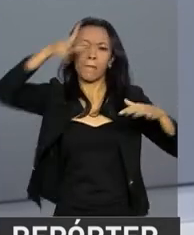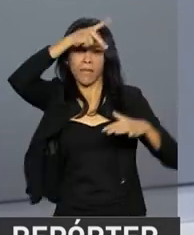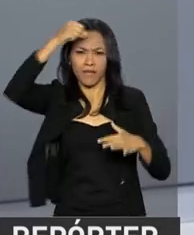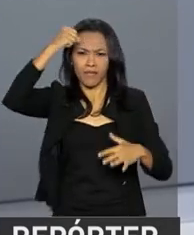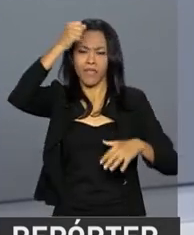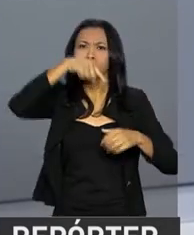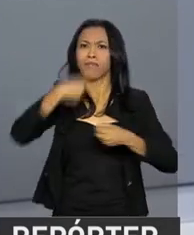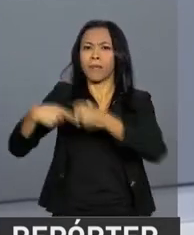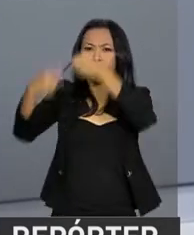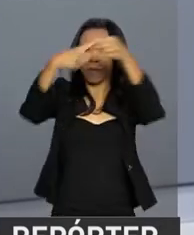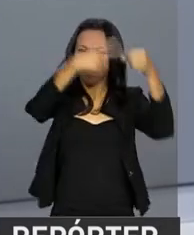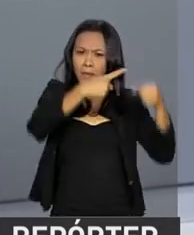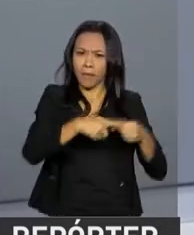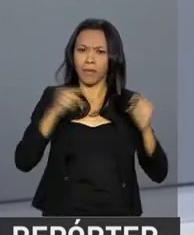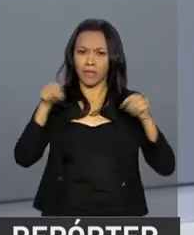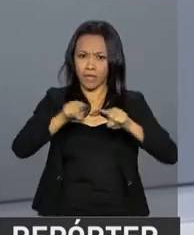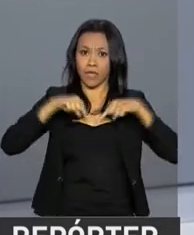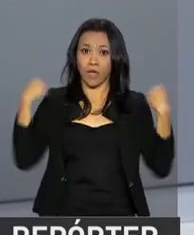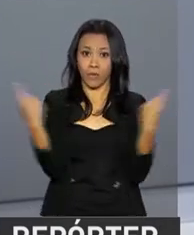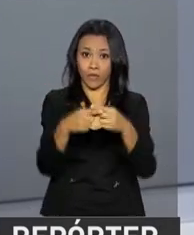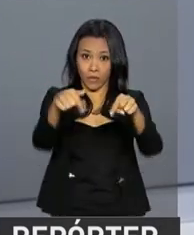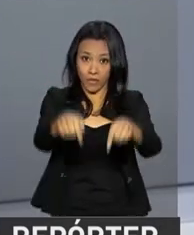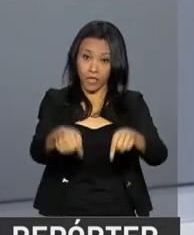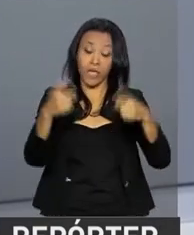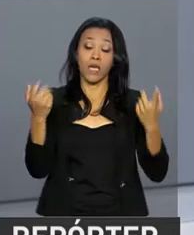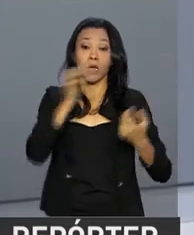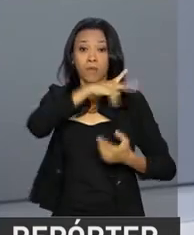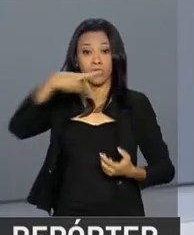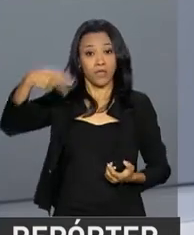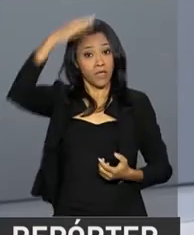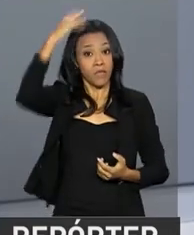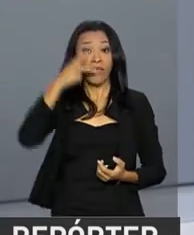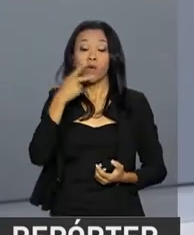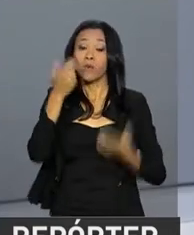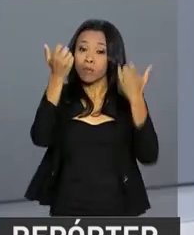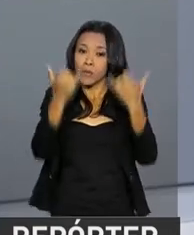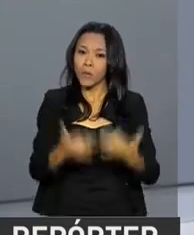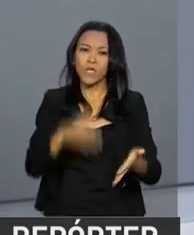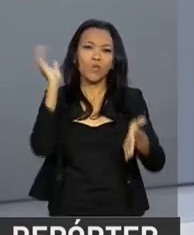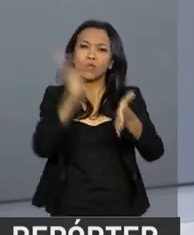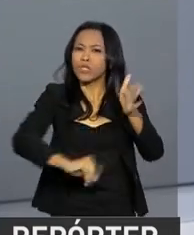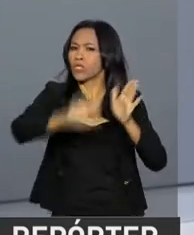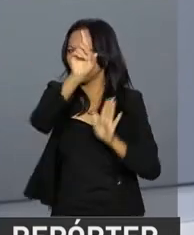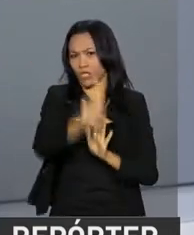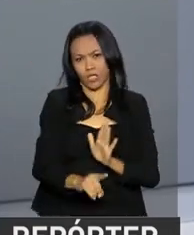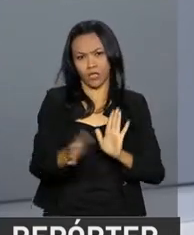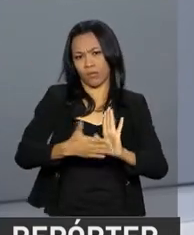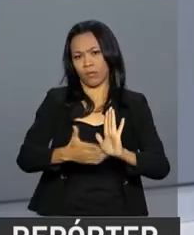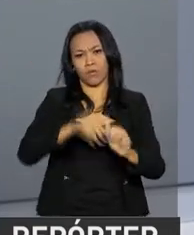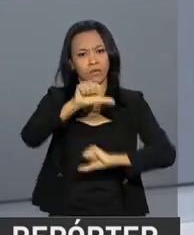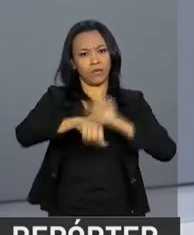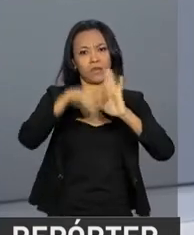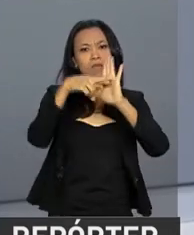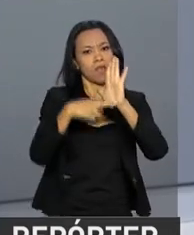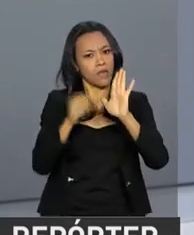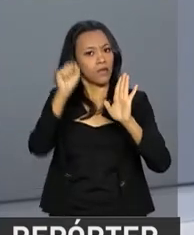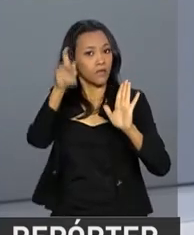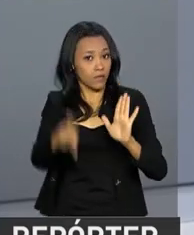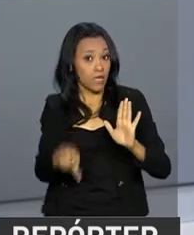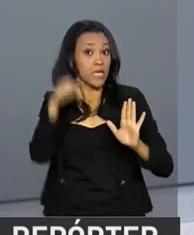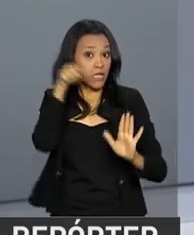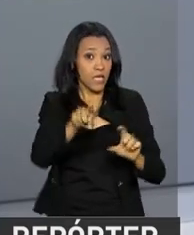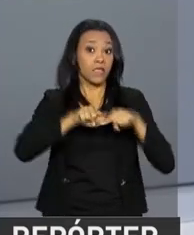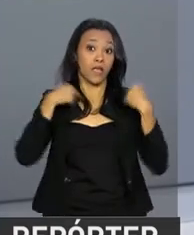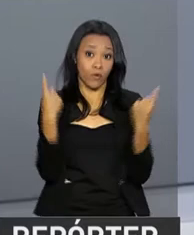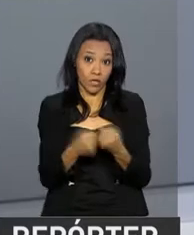de municípios o tema destacou que a reforma não retira direitos e acabar com privilégios ainda durante a reunião o presidente garantiu o repasse de